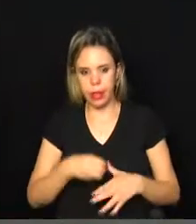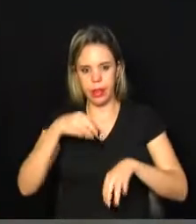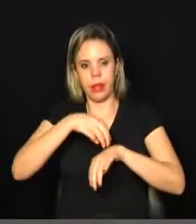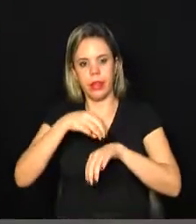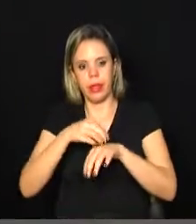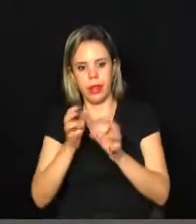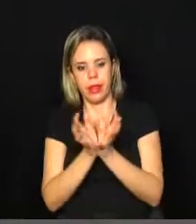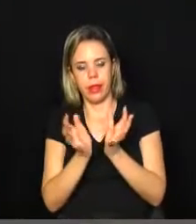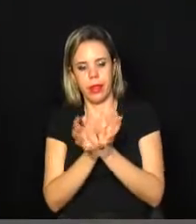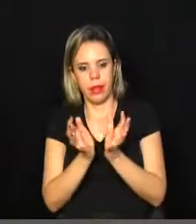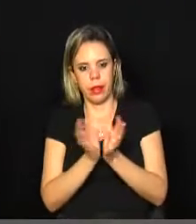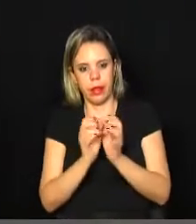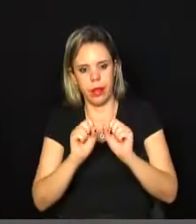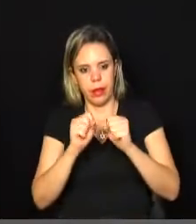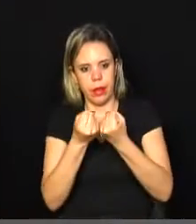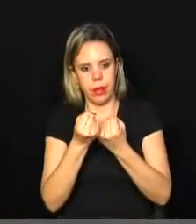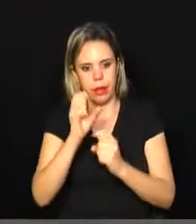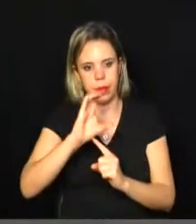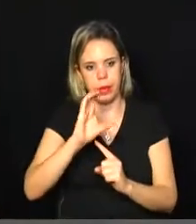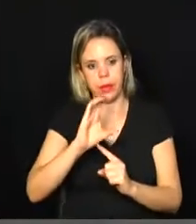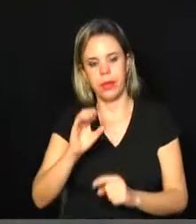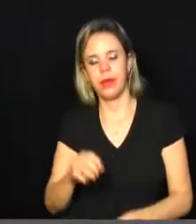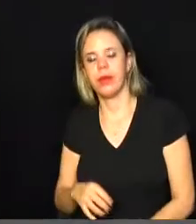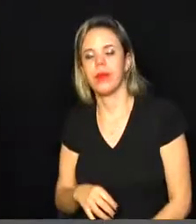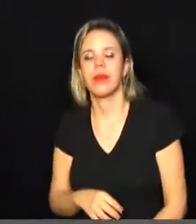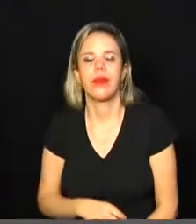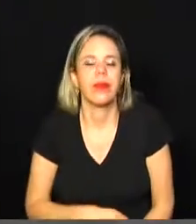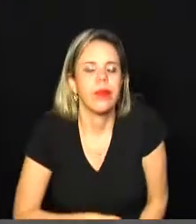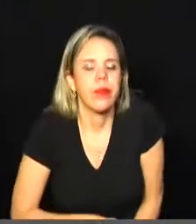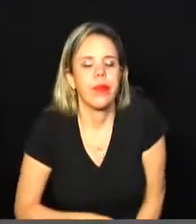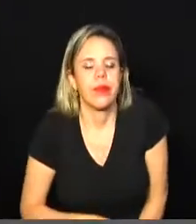de Defesa do Consumidor